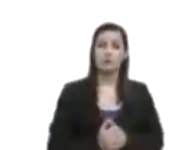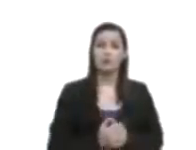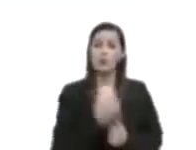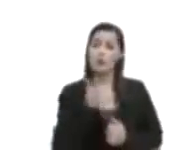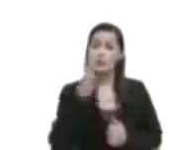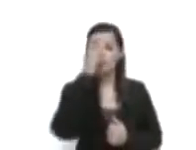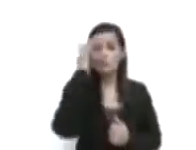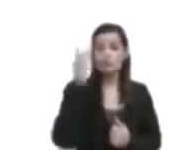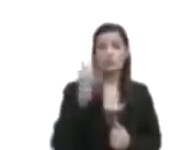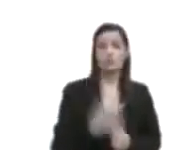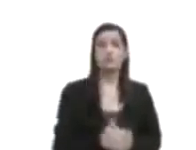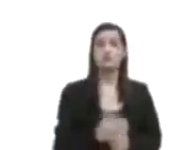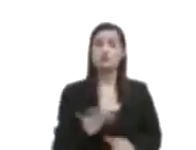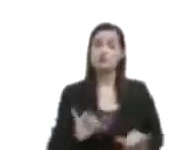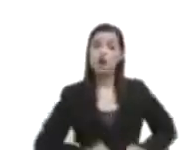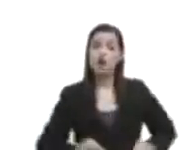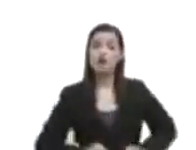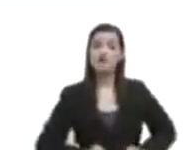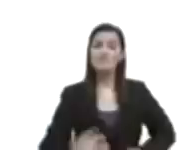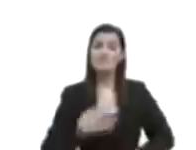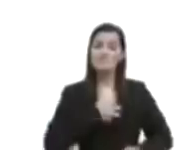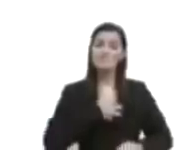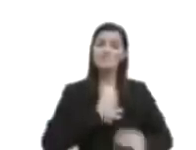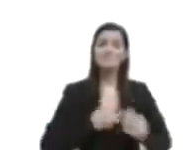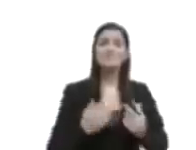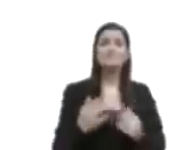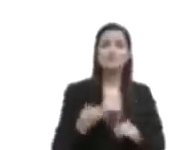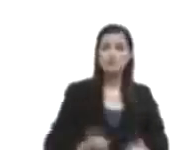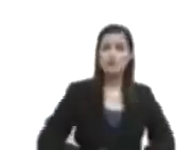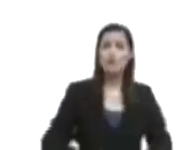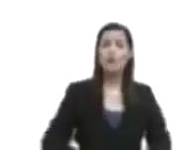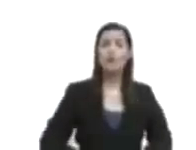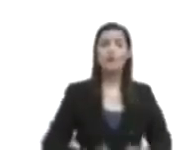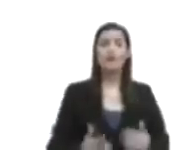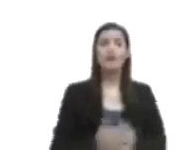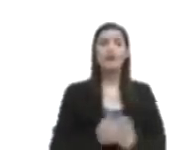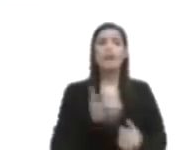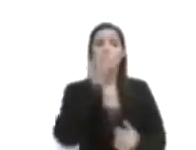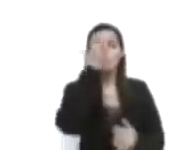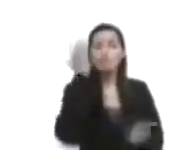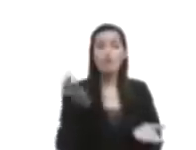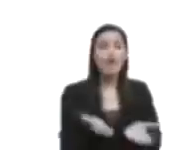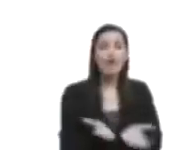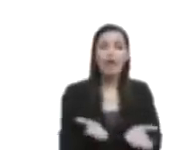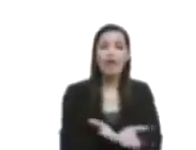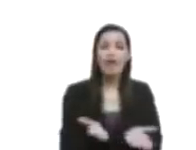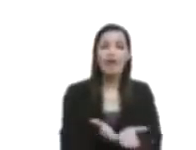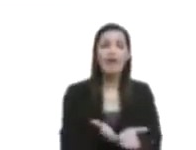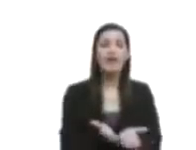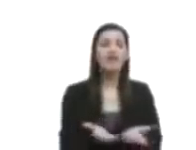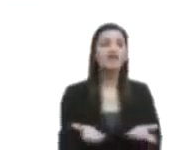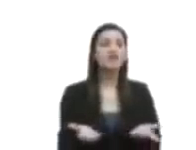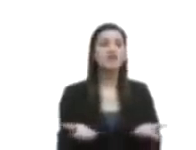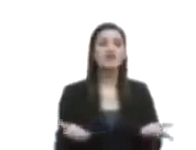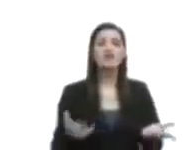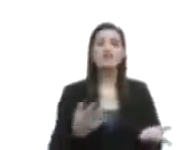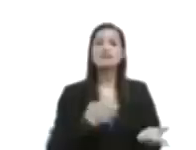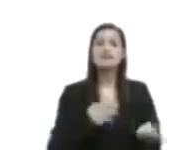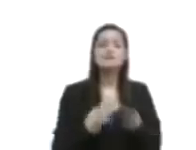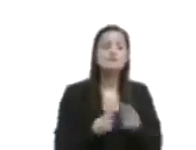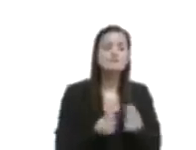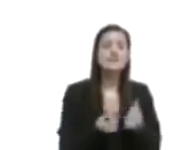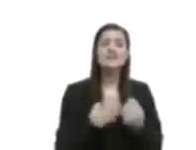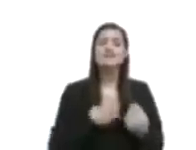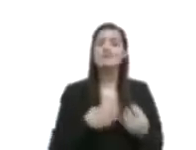Essa bem-aventurança diz que o cristão não é indiferente ao sofrimento alheio, ele é sensível à dor e ao sofrimento do